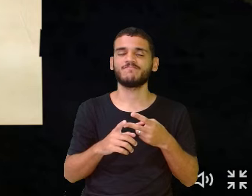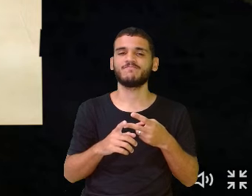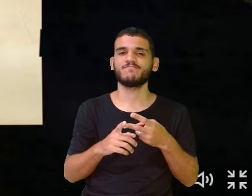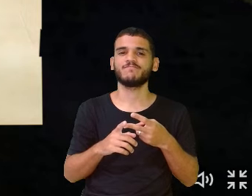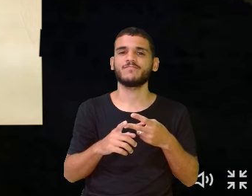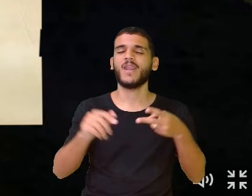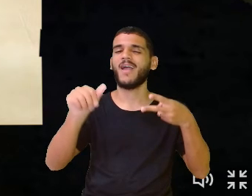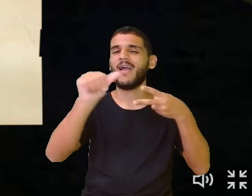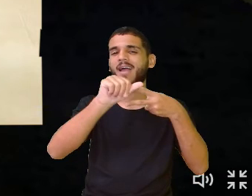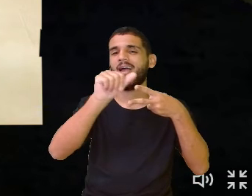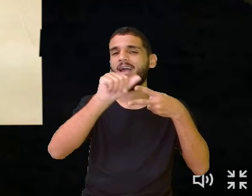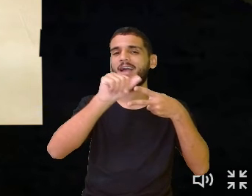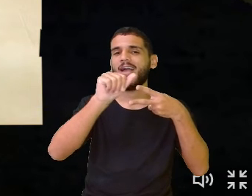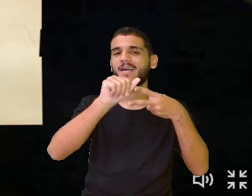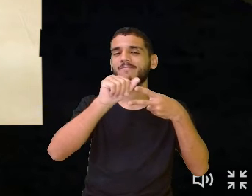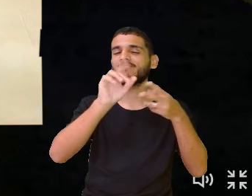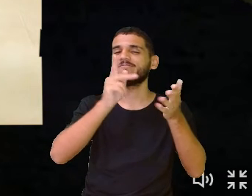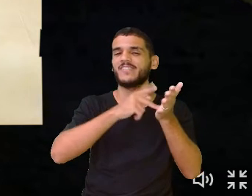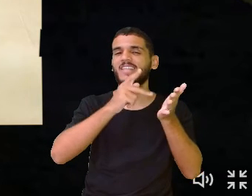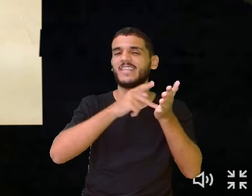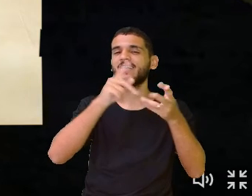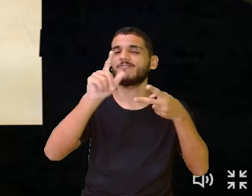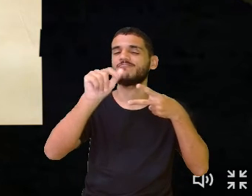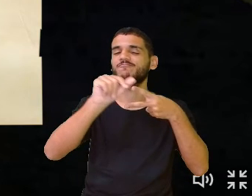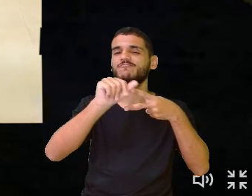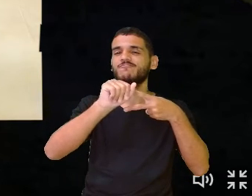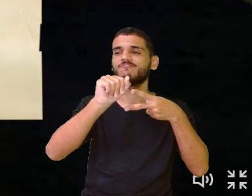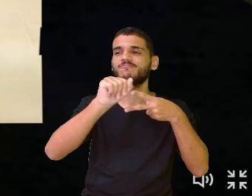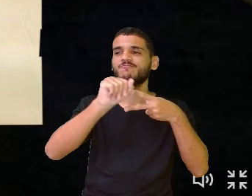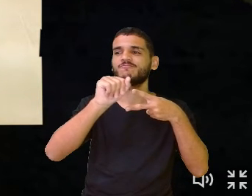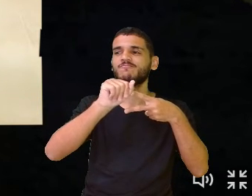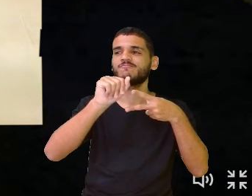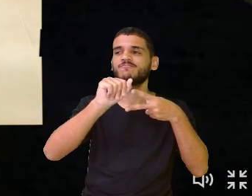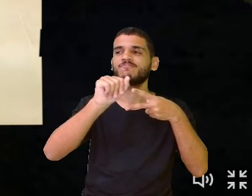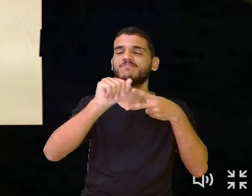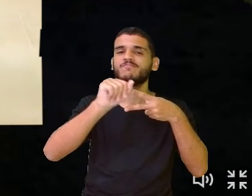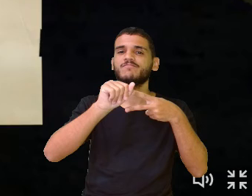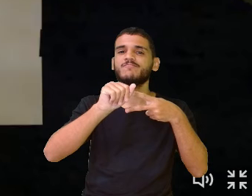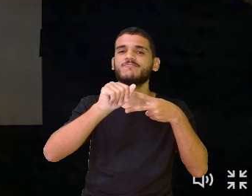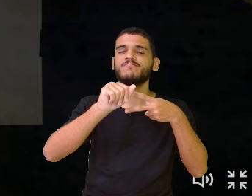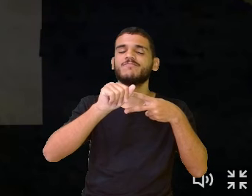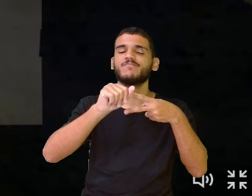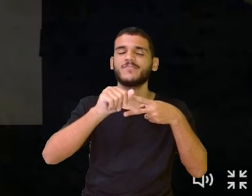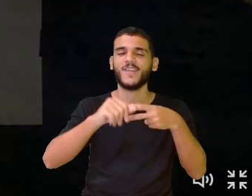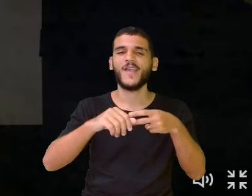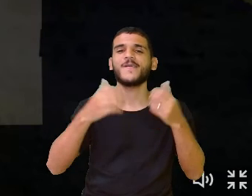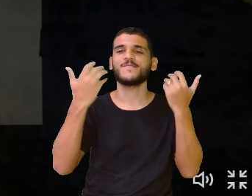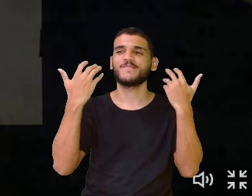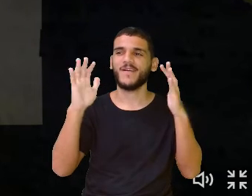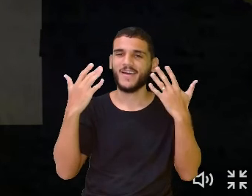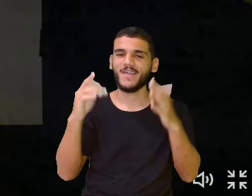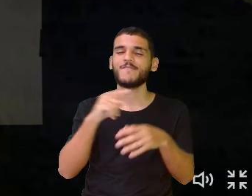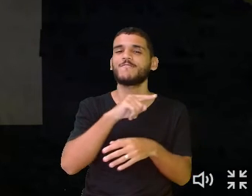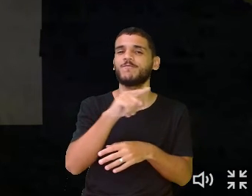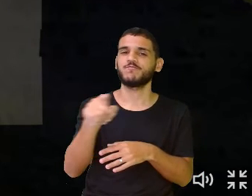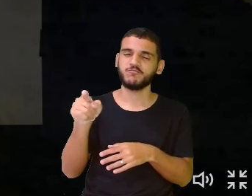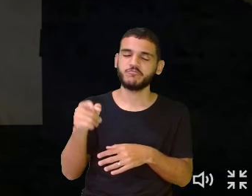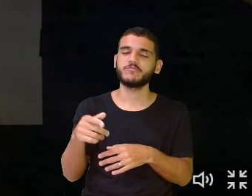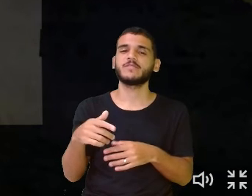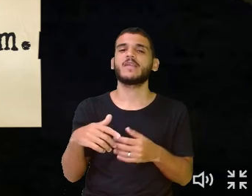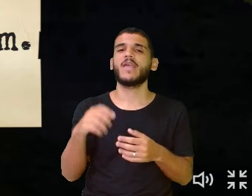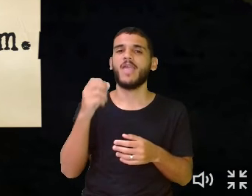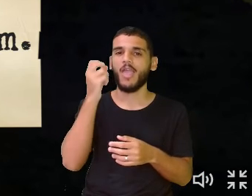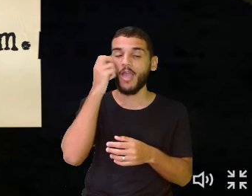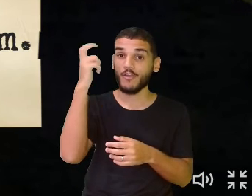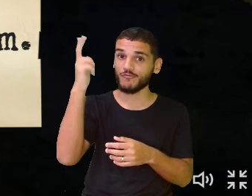por aqui. Letra A, verdadeiro, será que é verdadeiro? E aí, produção, é verdadeiro? Muito. Vocês estão, assim,